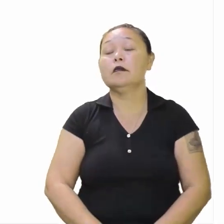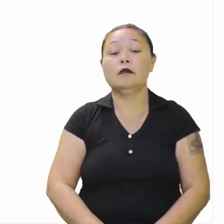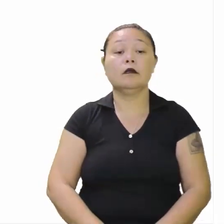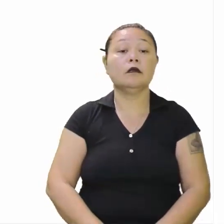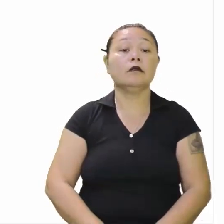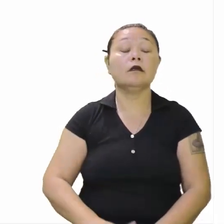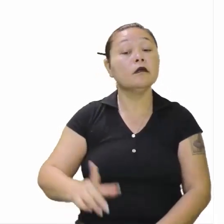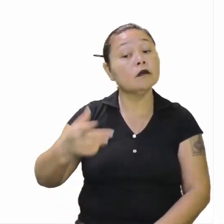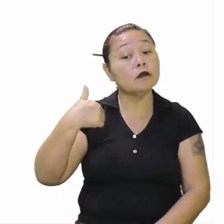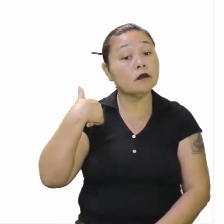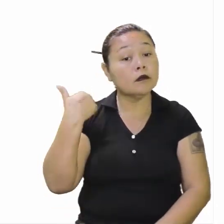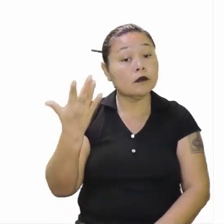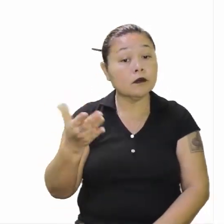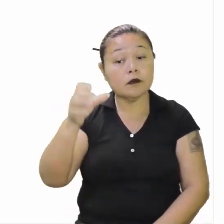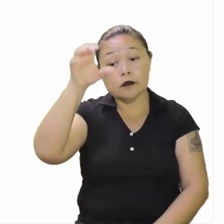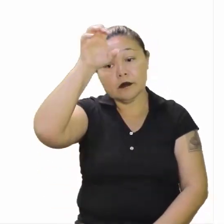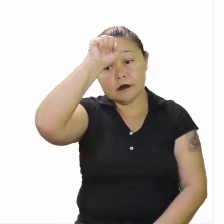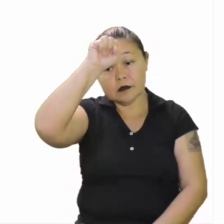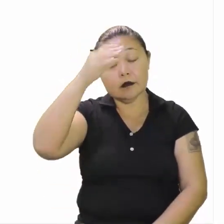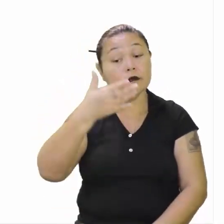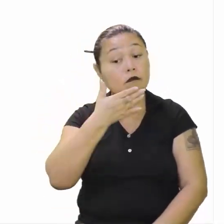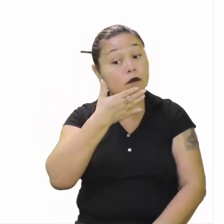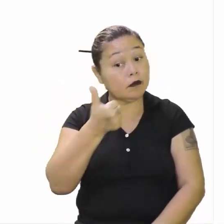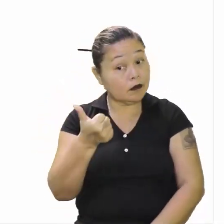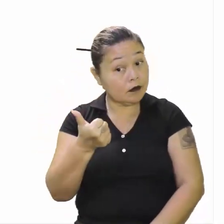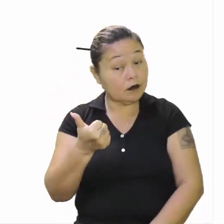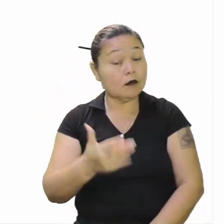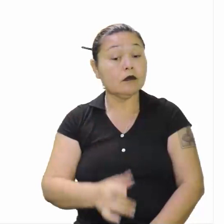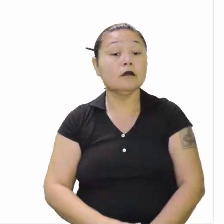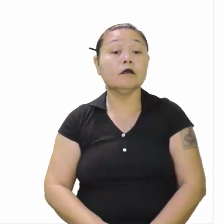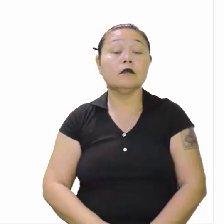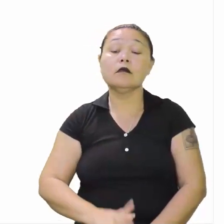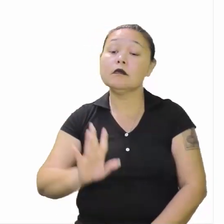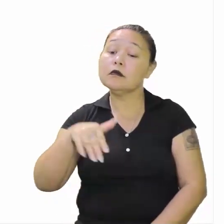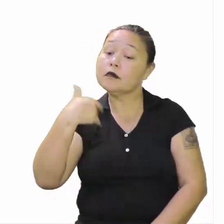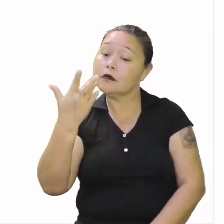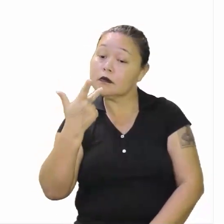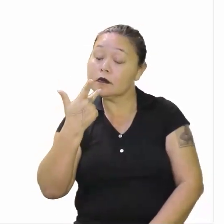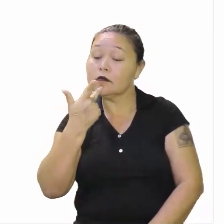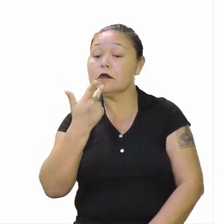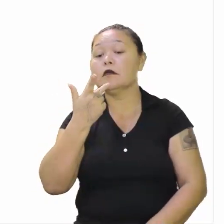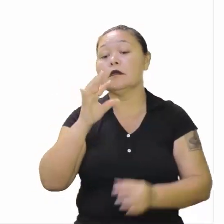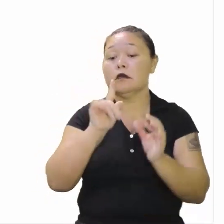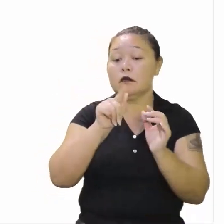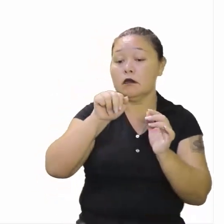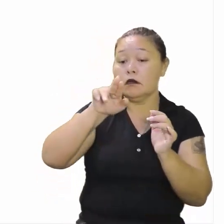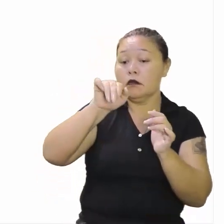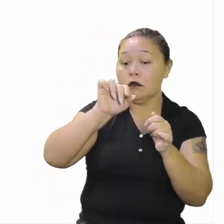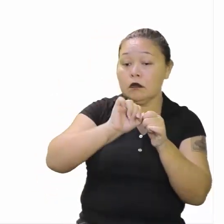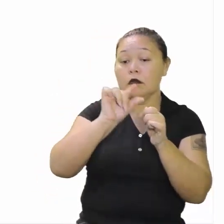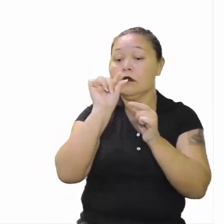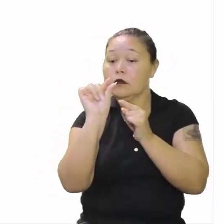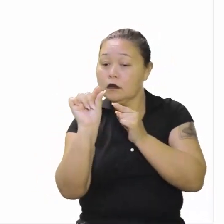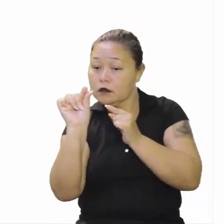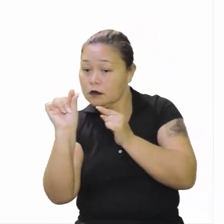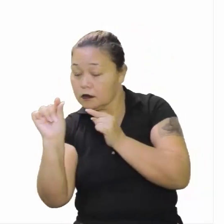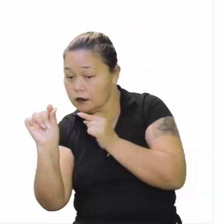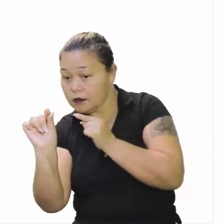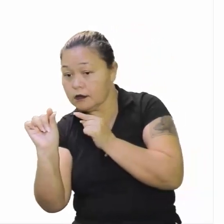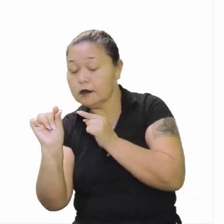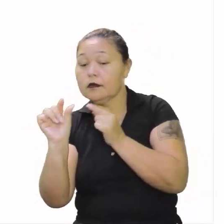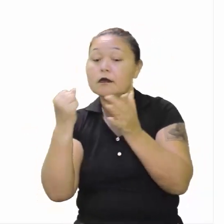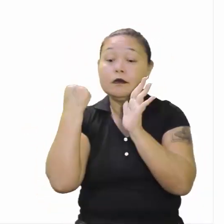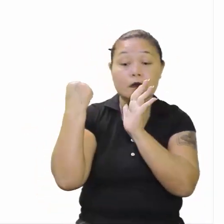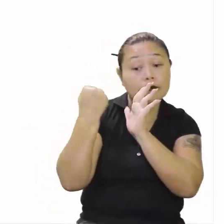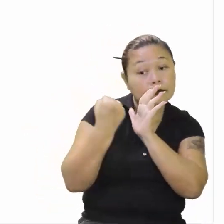Para entender melhor, agora, uma vez que eu já falei de grandezas, de unidades, de